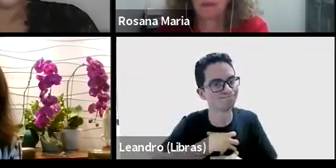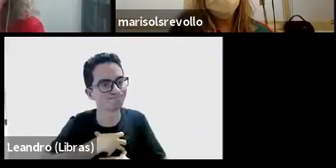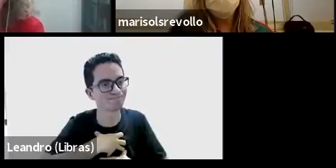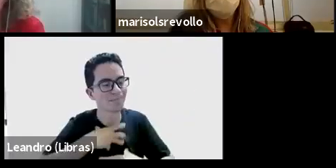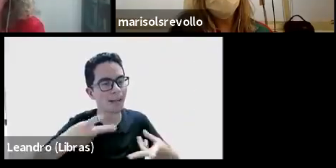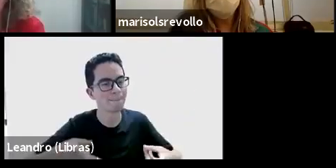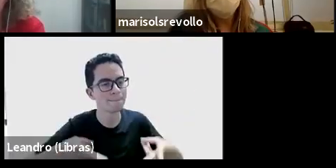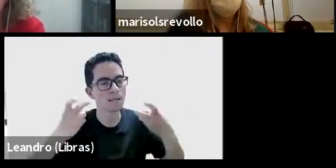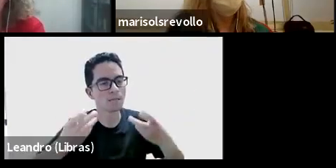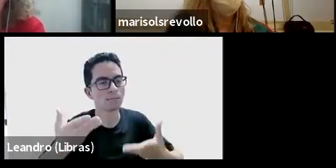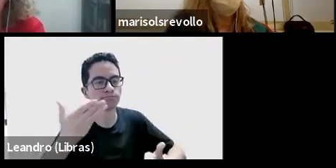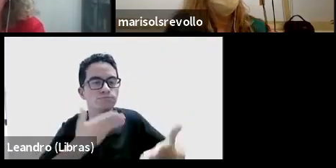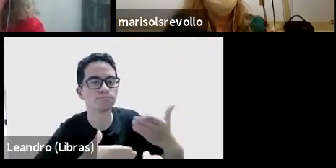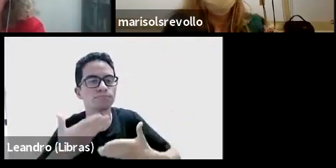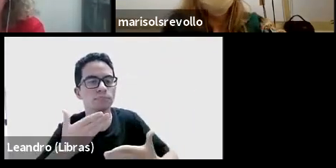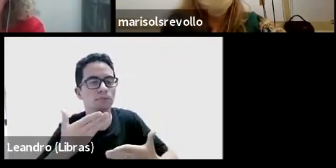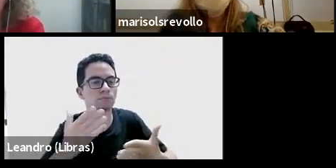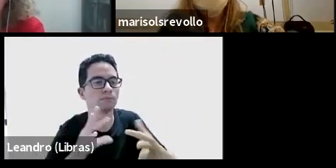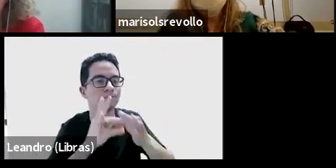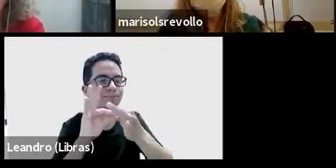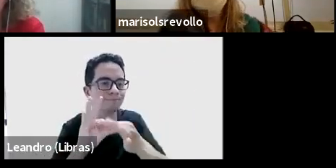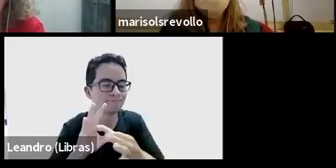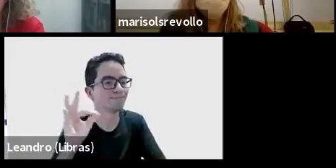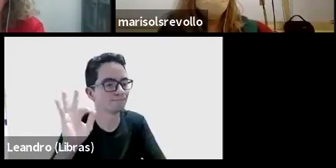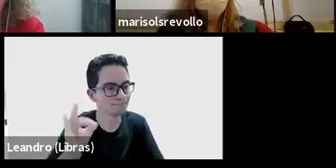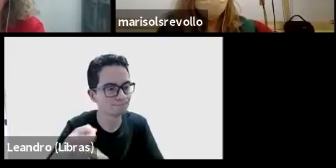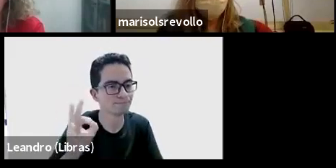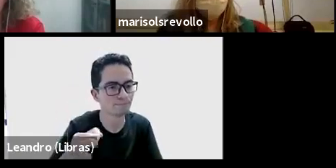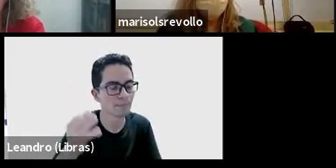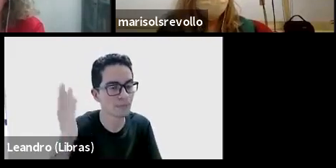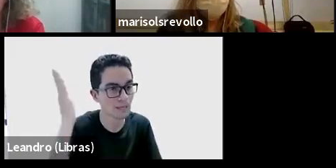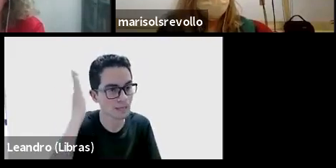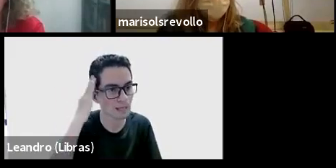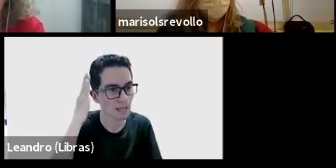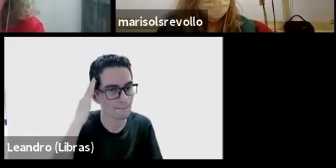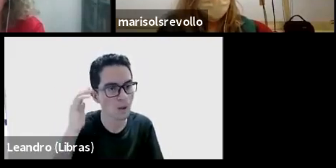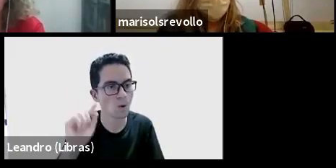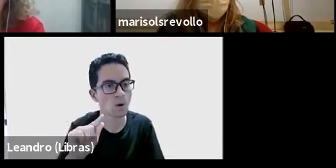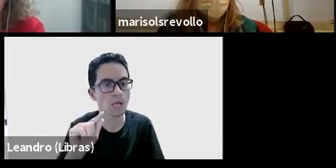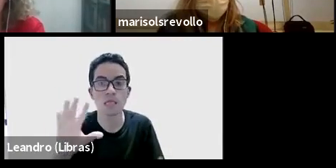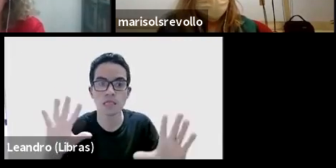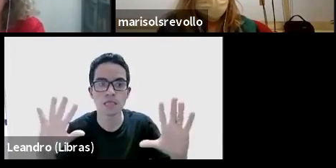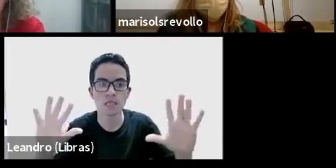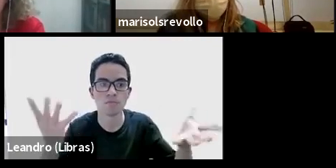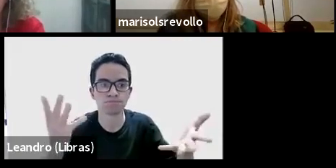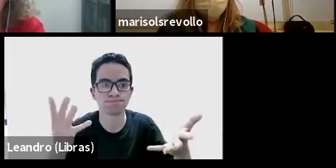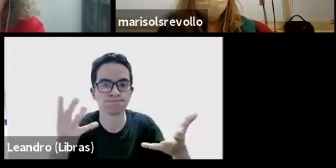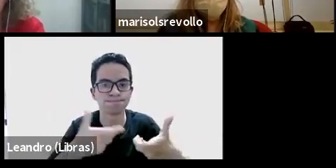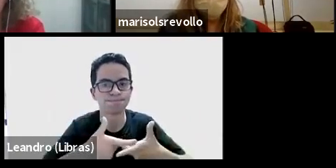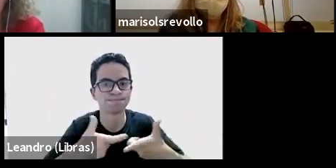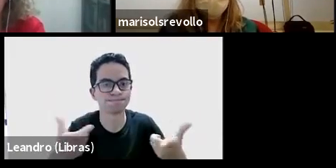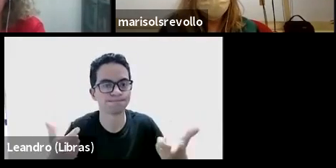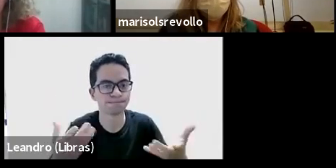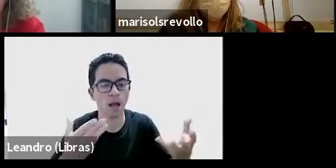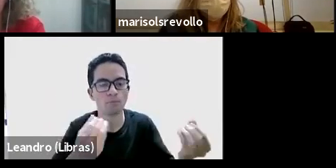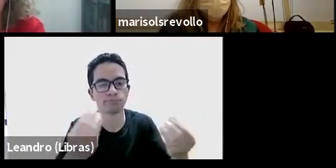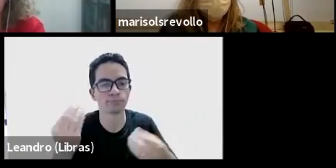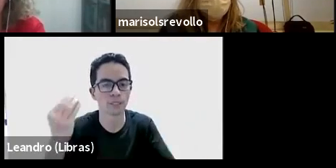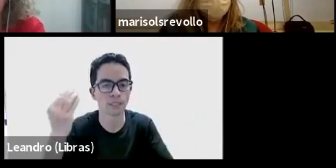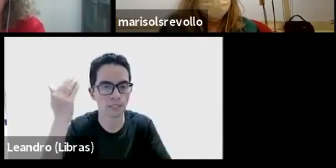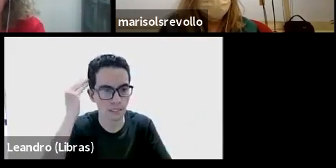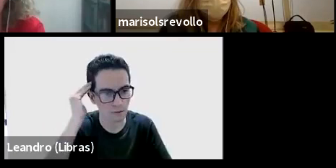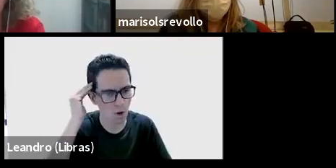nas colaborações, no envolvimento, né, assim, é uma demanda gigantesca, né? É uma demanda